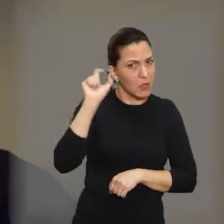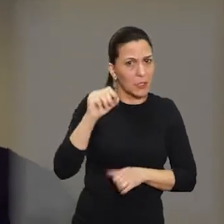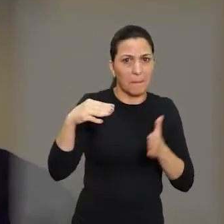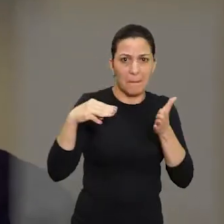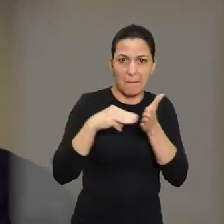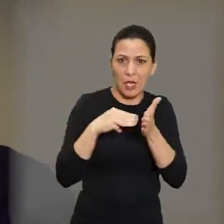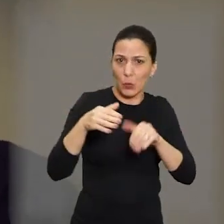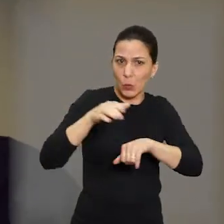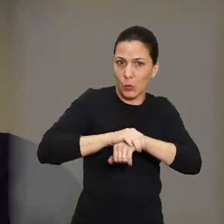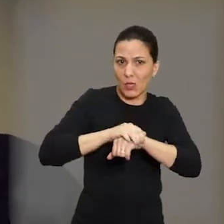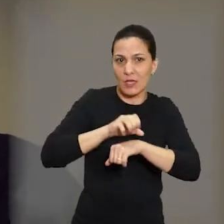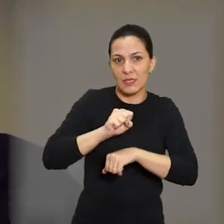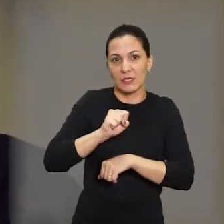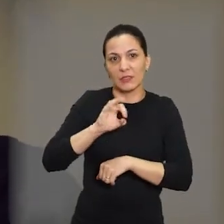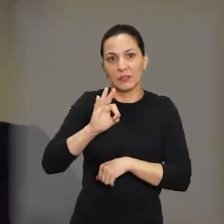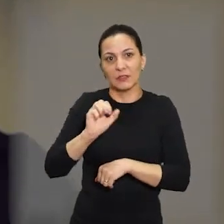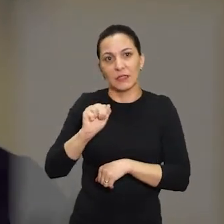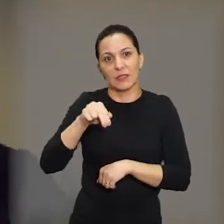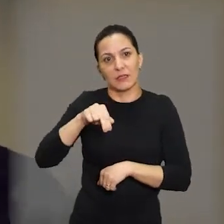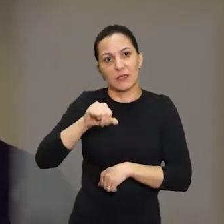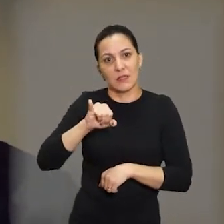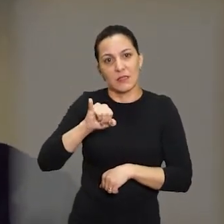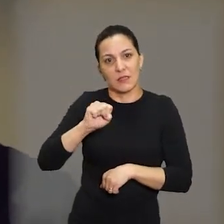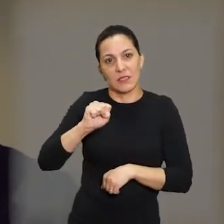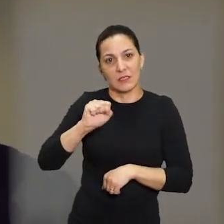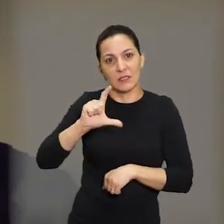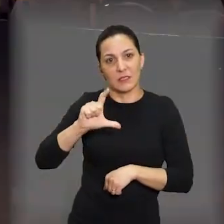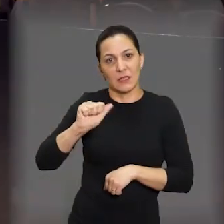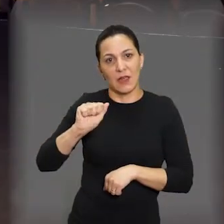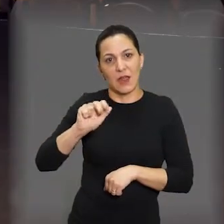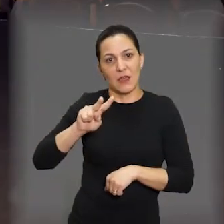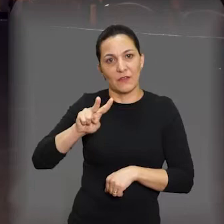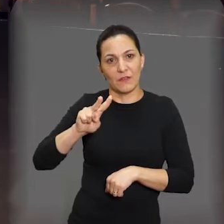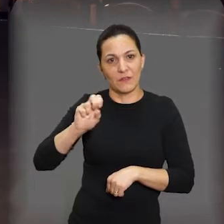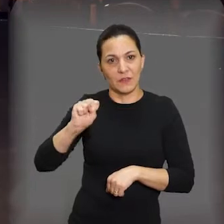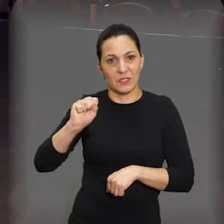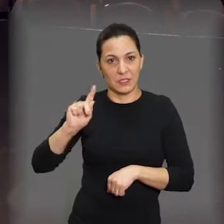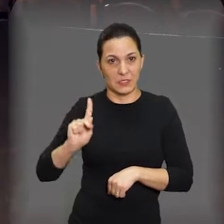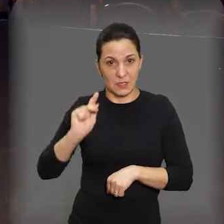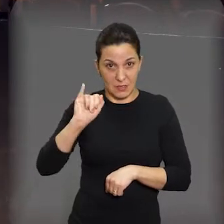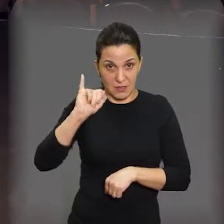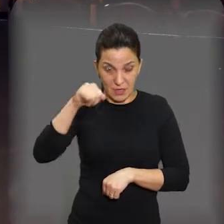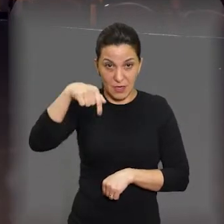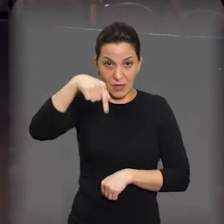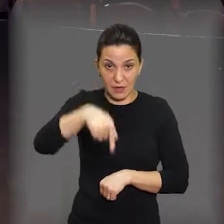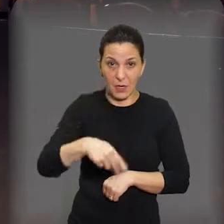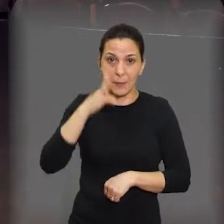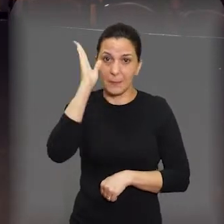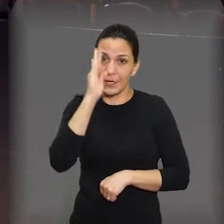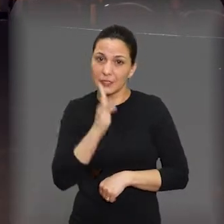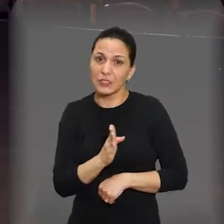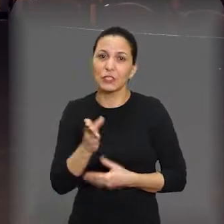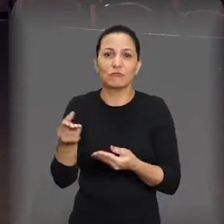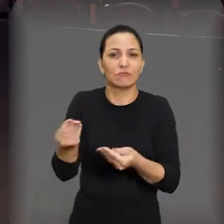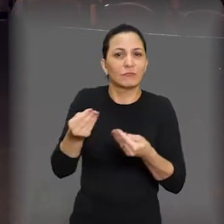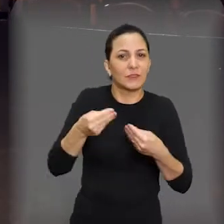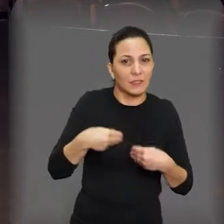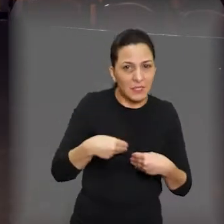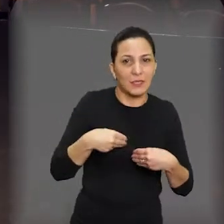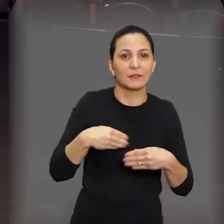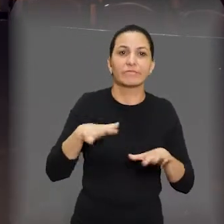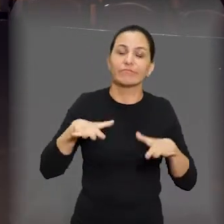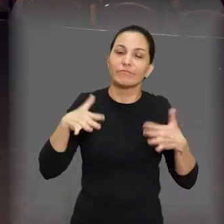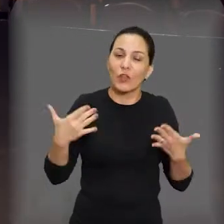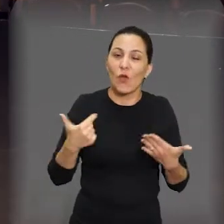de teatro, que eu fui procurar um professor, que era um professor que foi ligado ao Eugênio Kuznet, que trouxe o